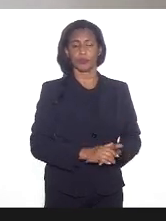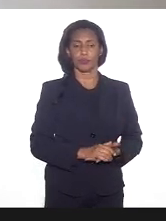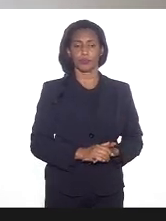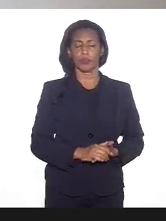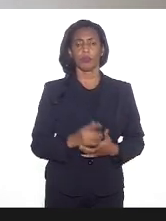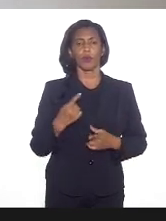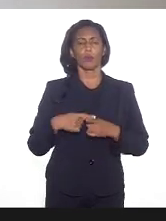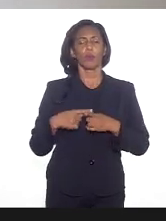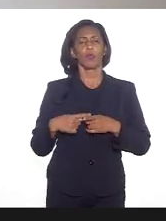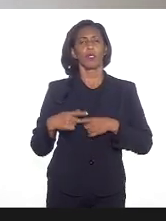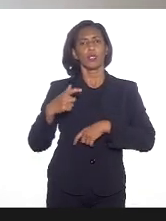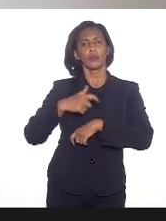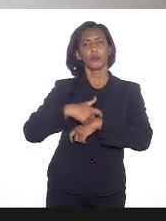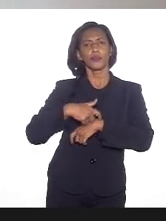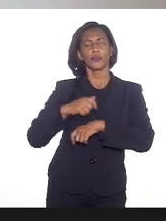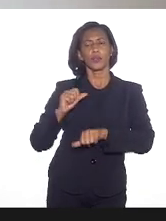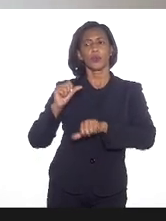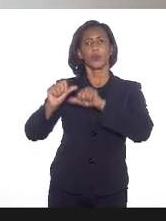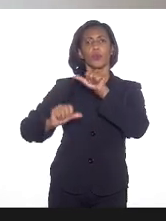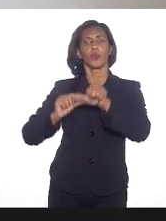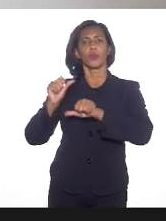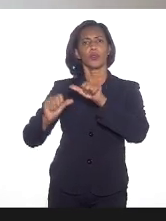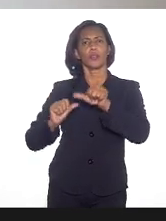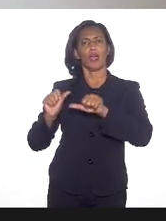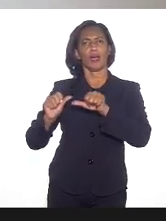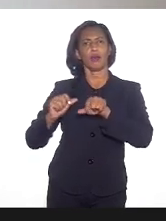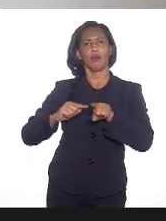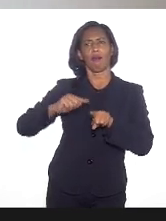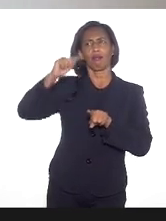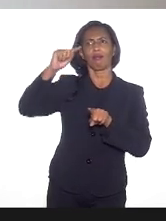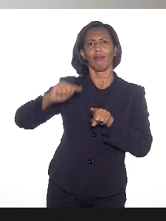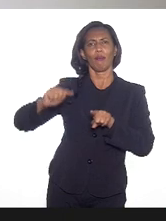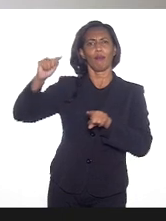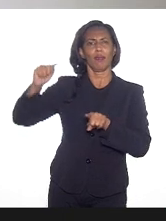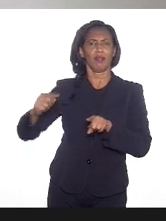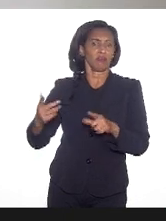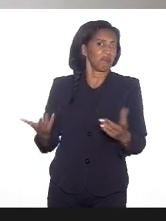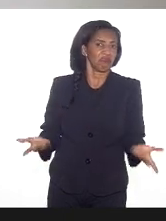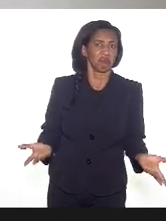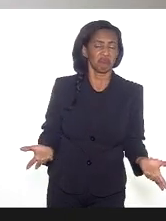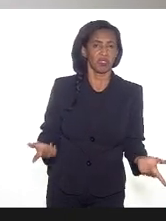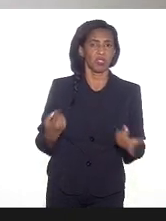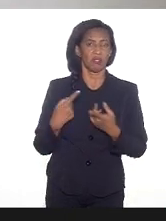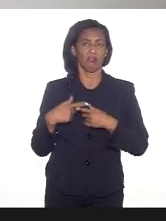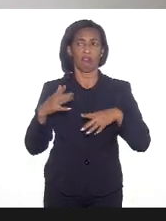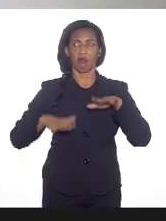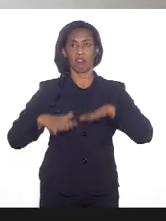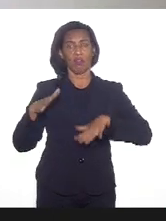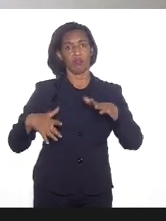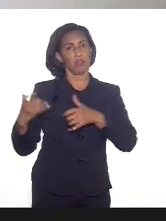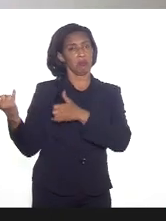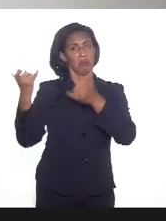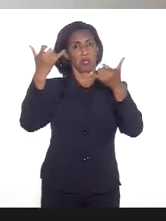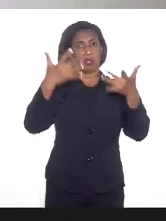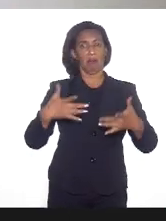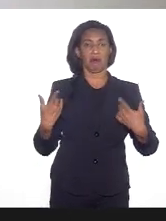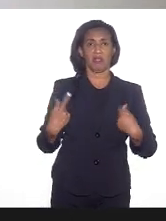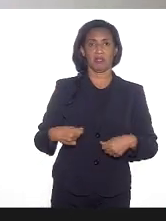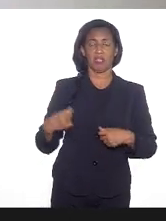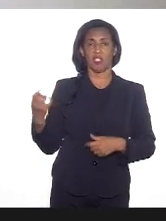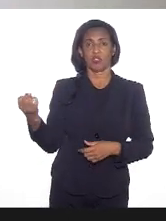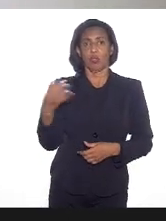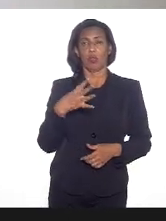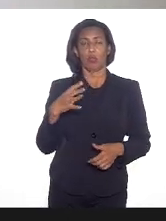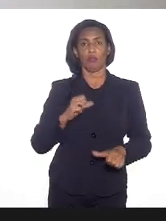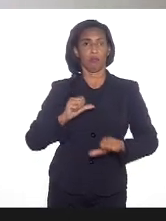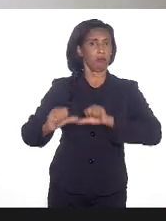que, em determinado momento, mudaram a tabela e elevaram o déficit? Não sei. Talvez porque estivessem ali querendo justificar a necessidade de uma nova